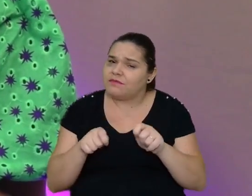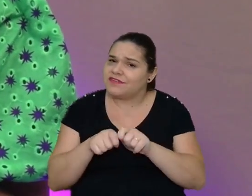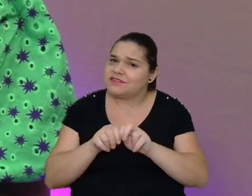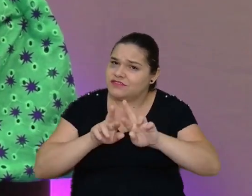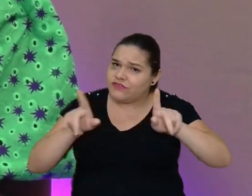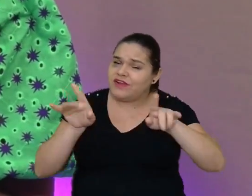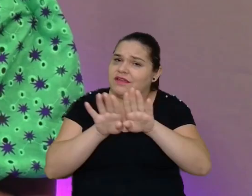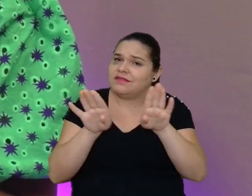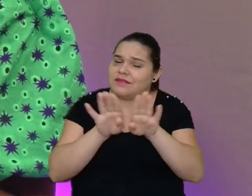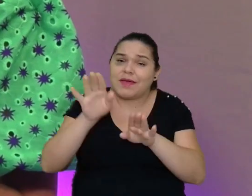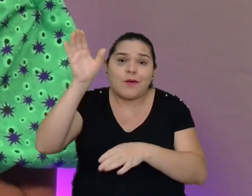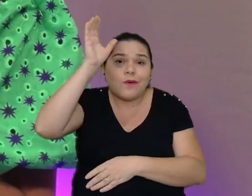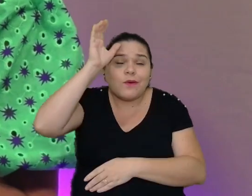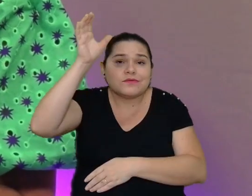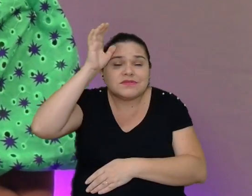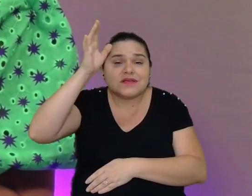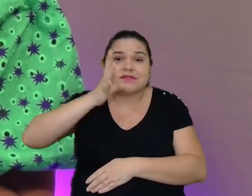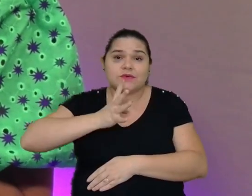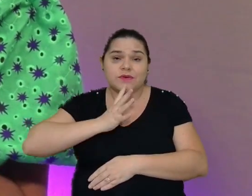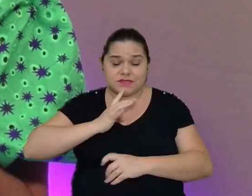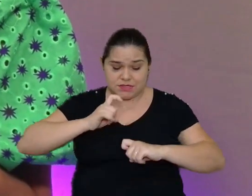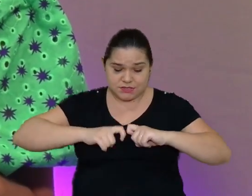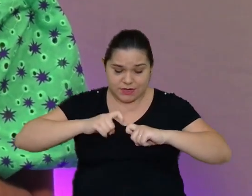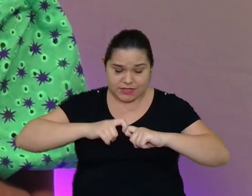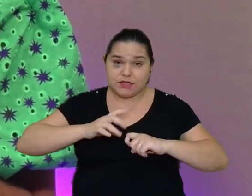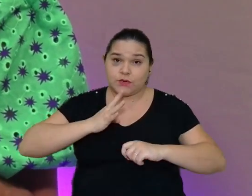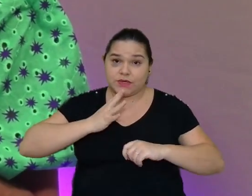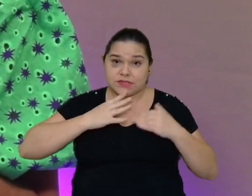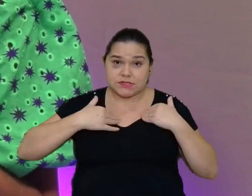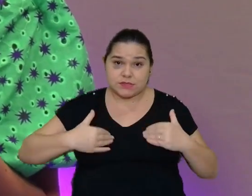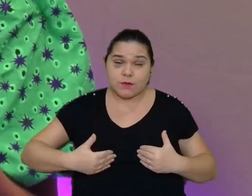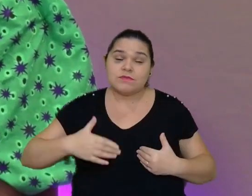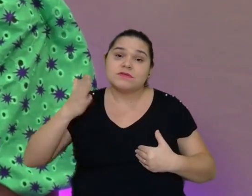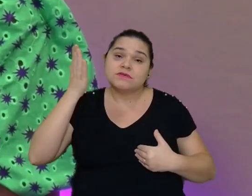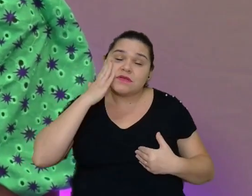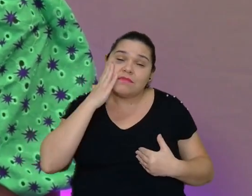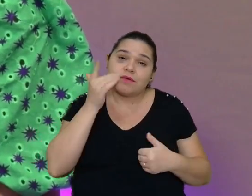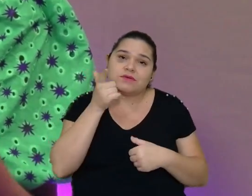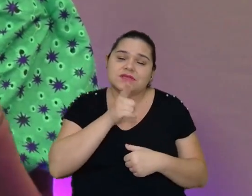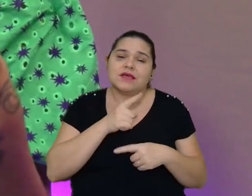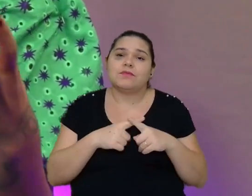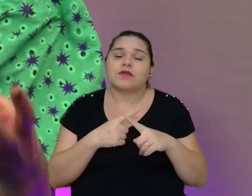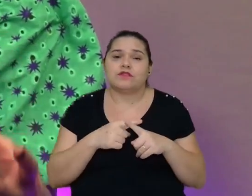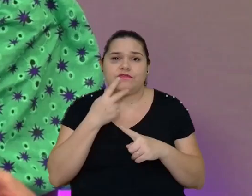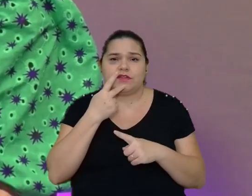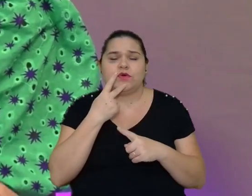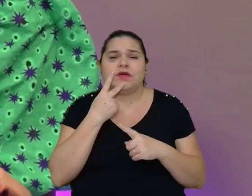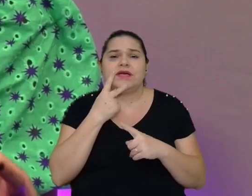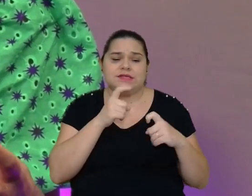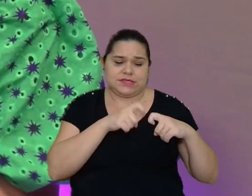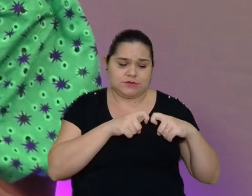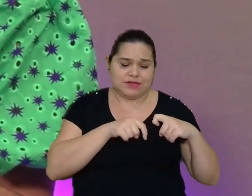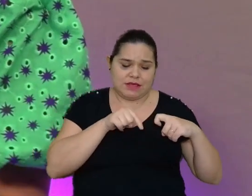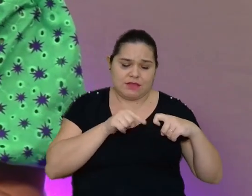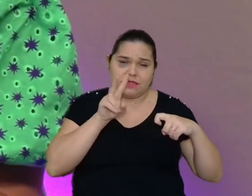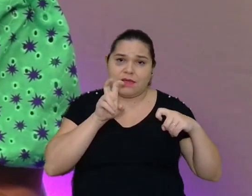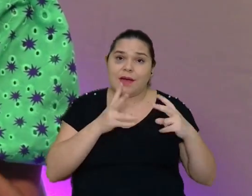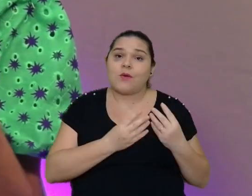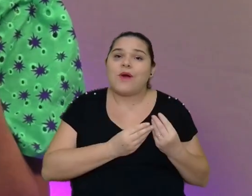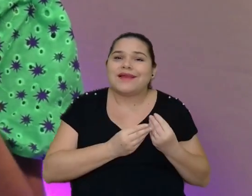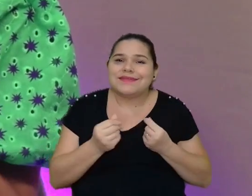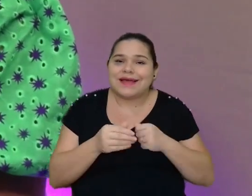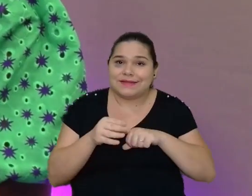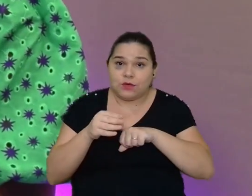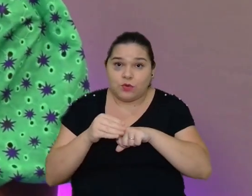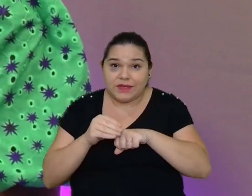consciência na nossa sexualidade? Tanto quando eu falo sexualidade, da qualidade da sexualidade, do conhecimento dessa, e inclusive